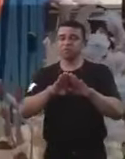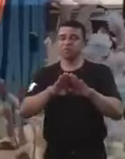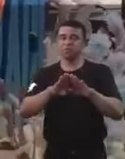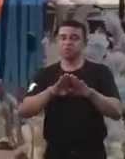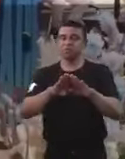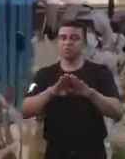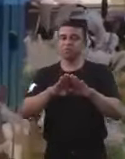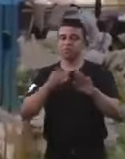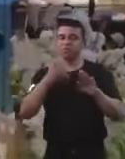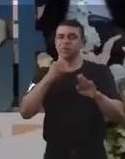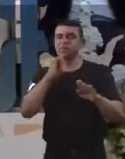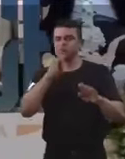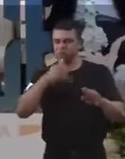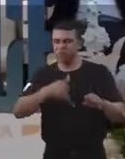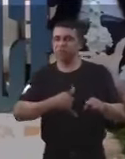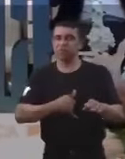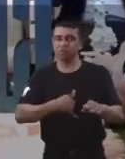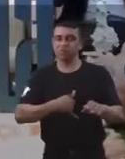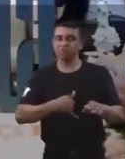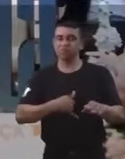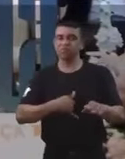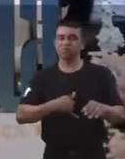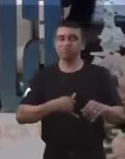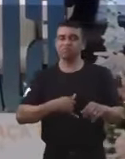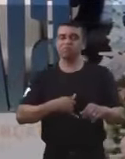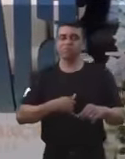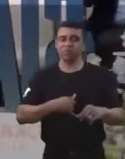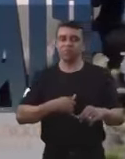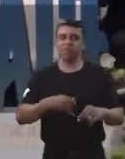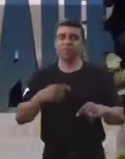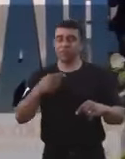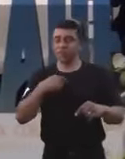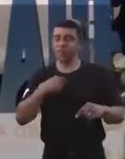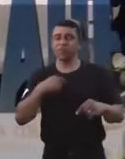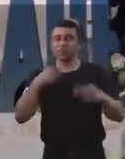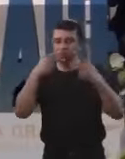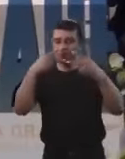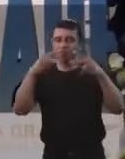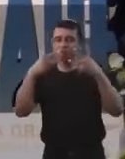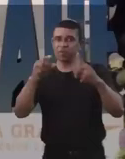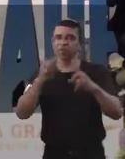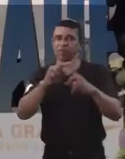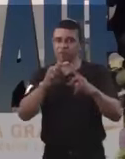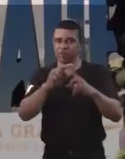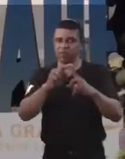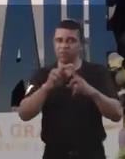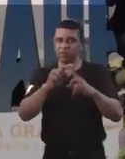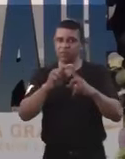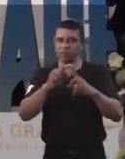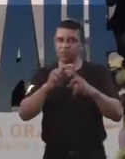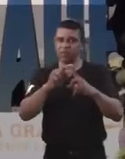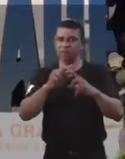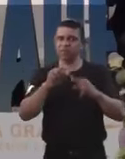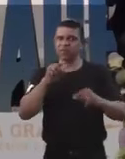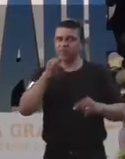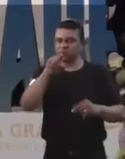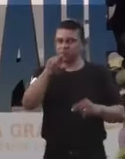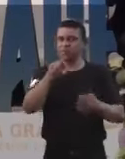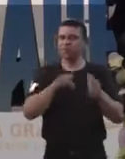Eu não preciso mexer com você porque eu prego a palavra, mas por favor, pergunta assim para alguém, vai esperar chegar no inferno?